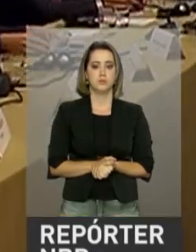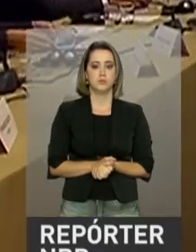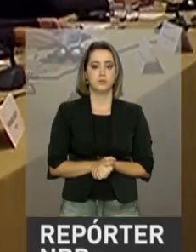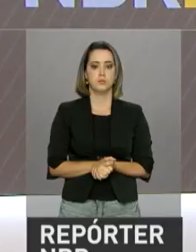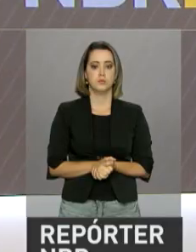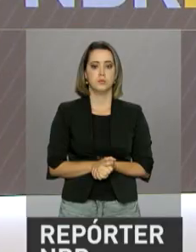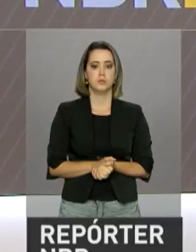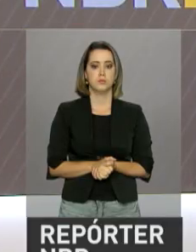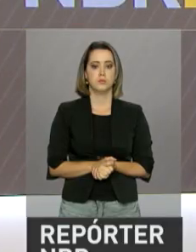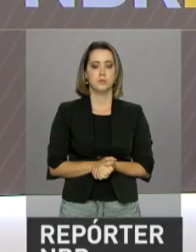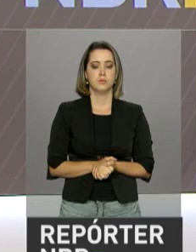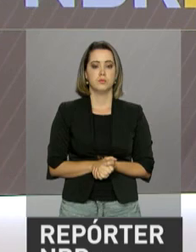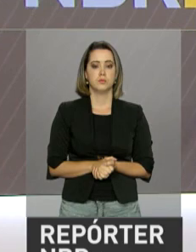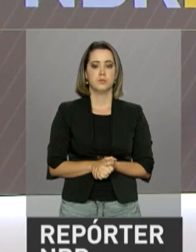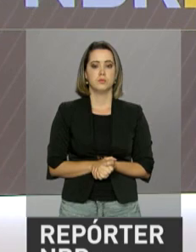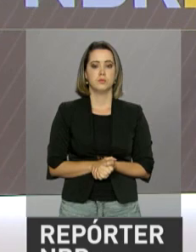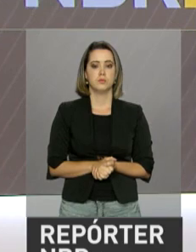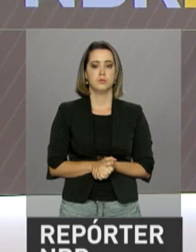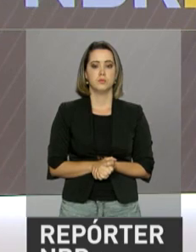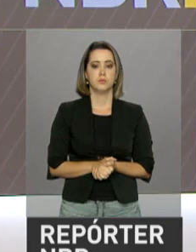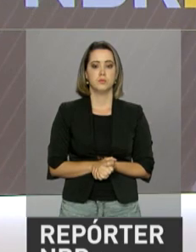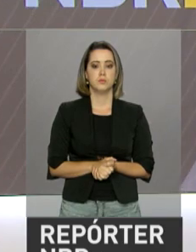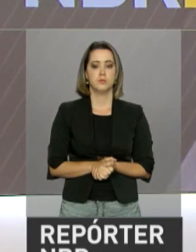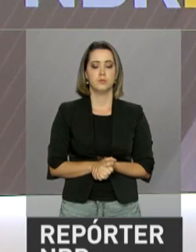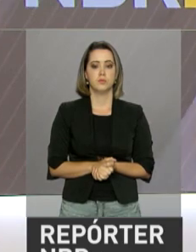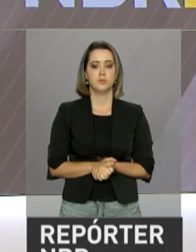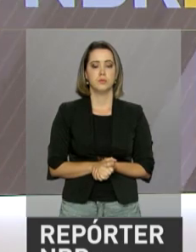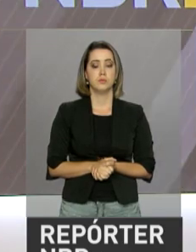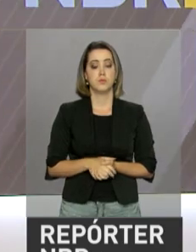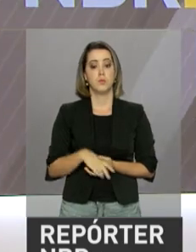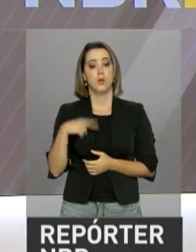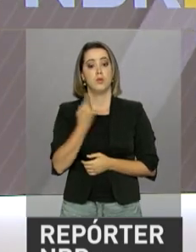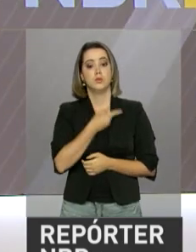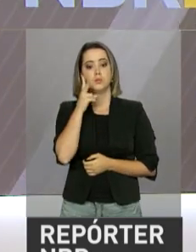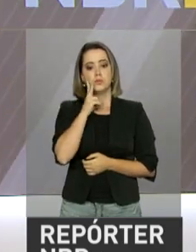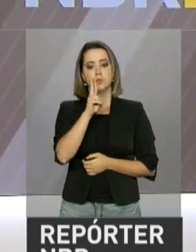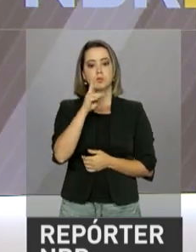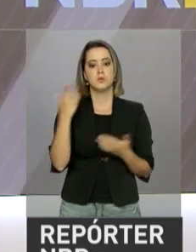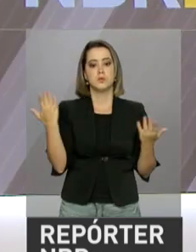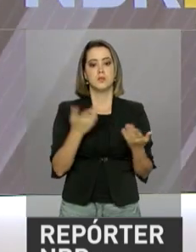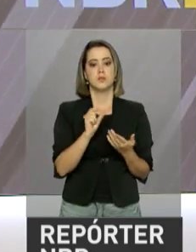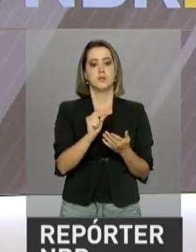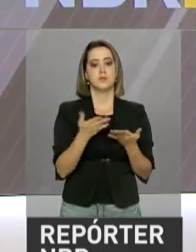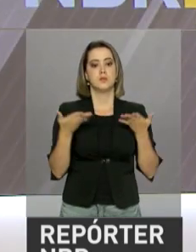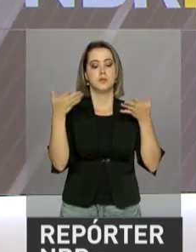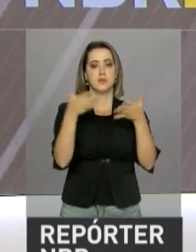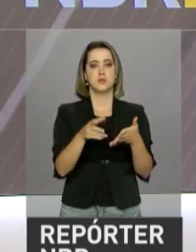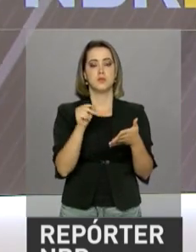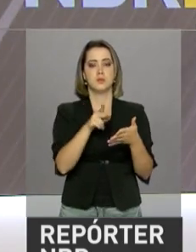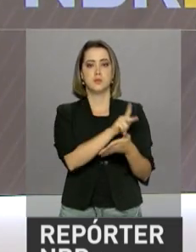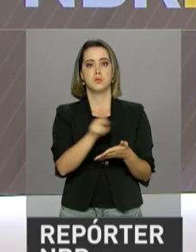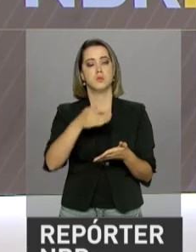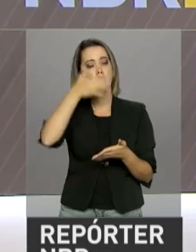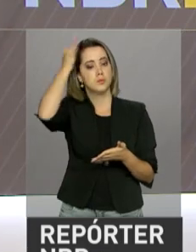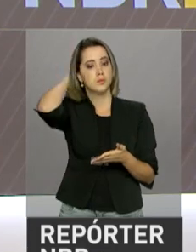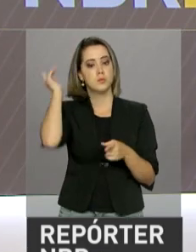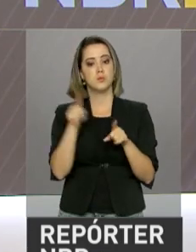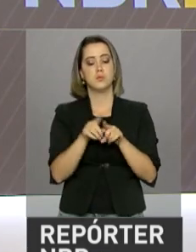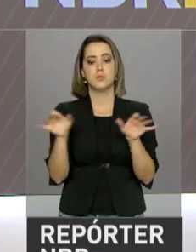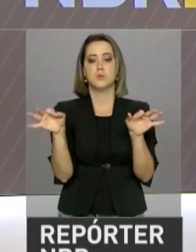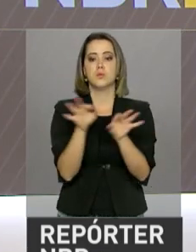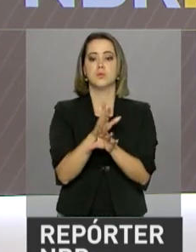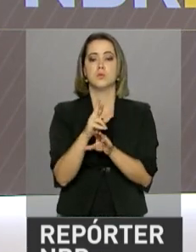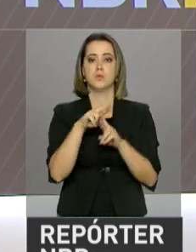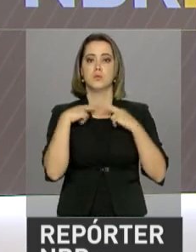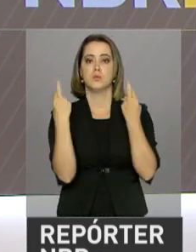Senhoras e senhores, está encerrada esta cerimônia. Nós acompanhamos ao vivo a participação do presidente Michel Temer no encerramento